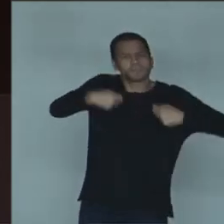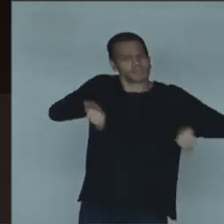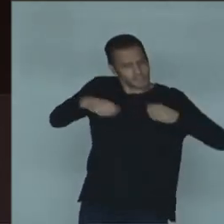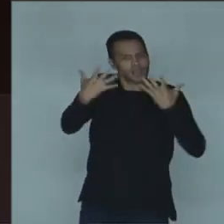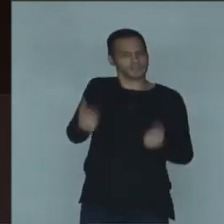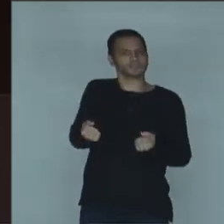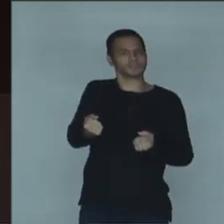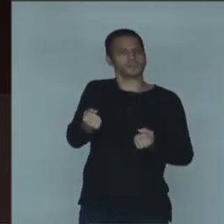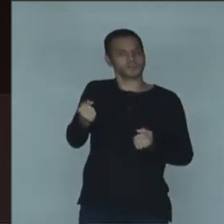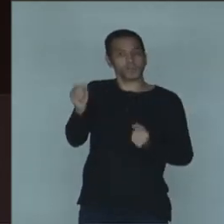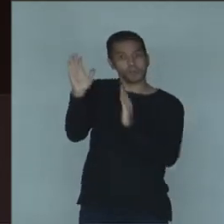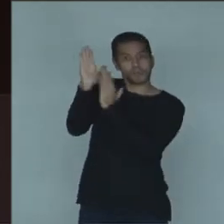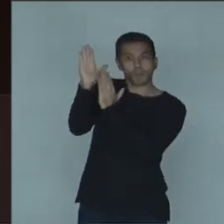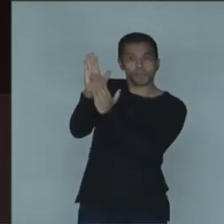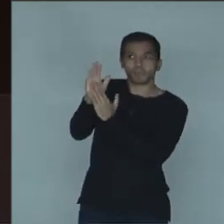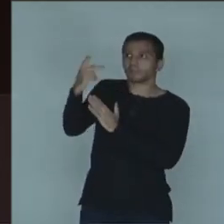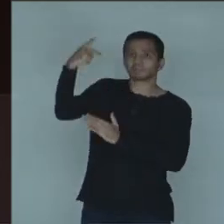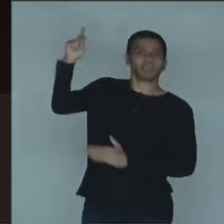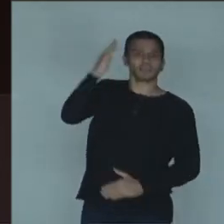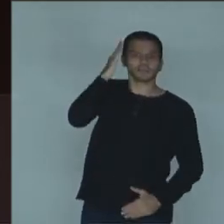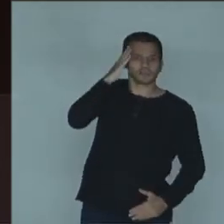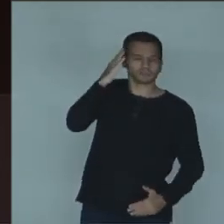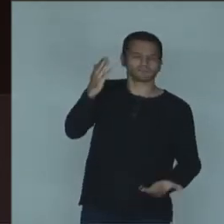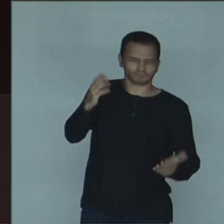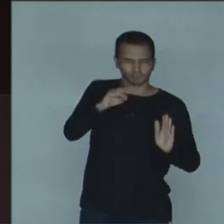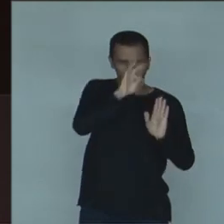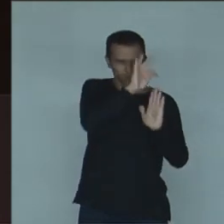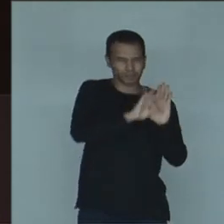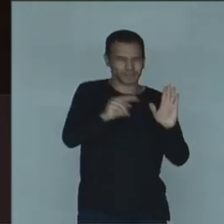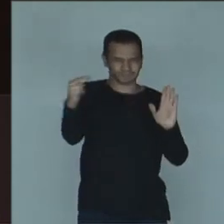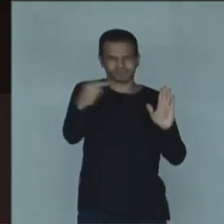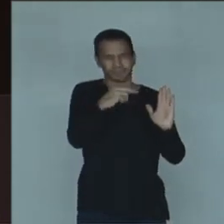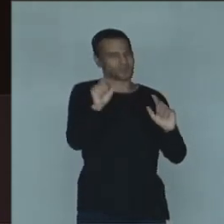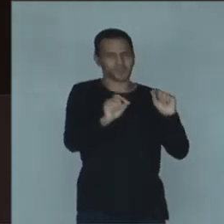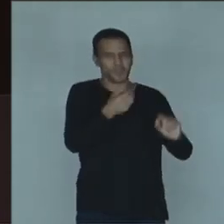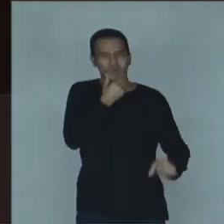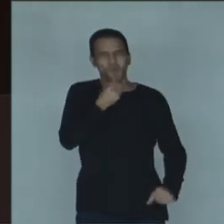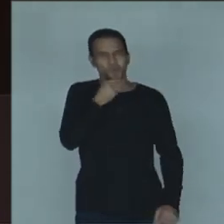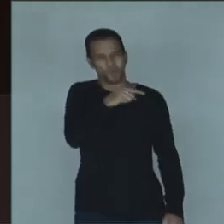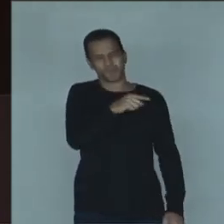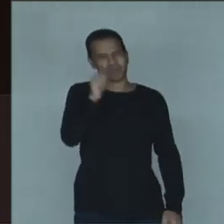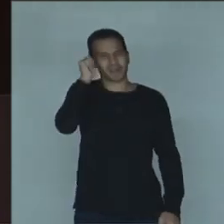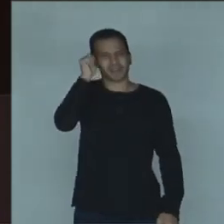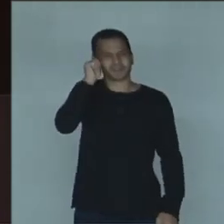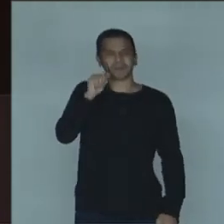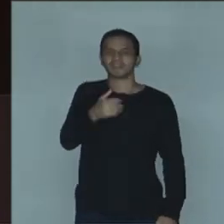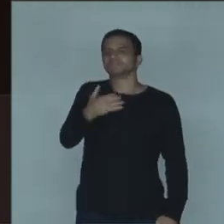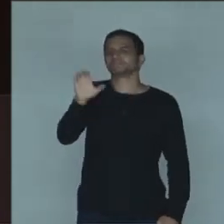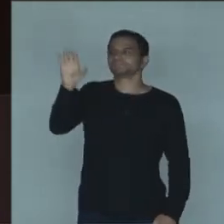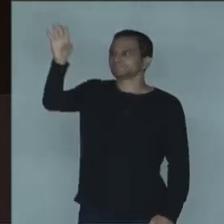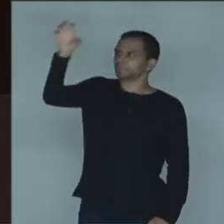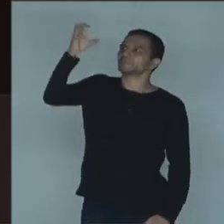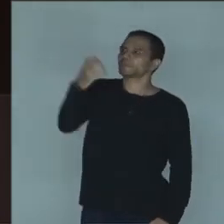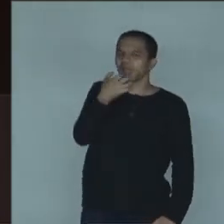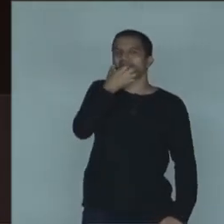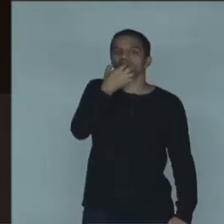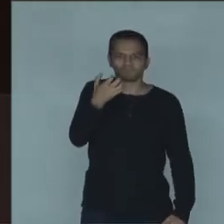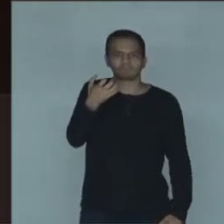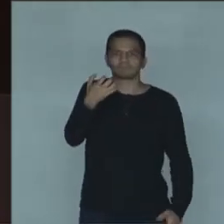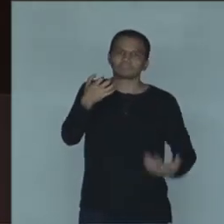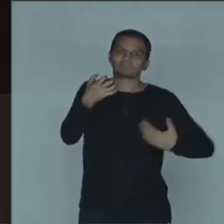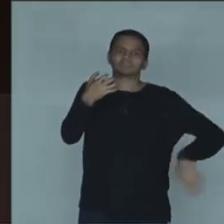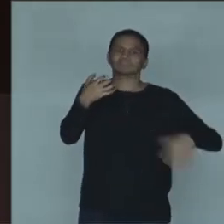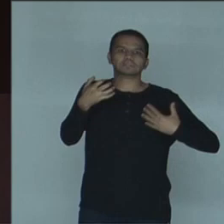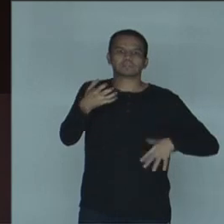agora dá uma olhada no texto O homem come da árvore do bem e do mal Oi e o Senhor Deus